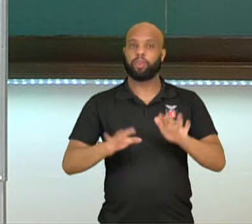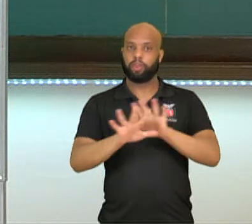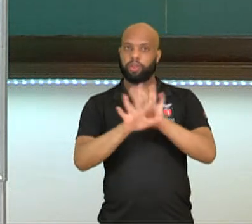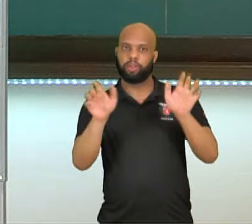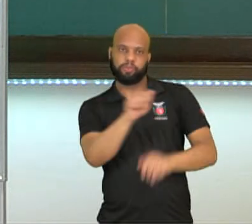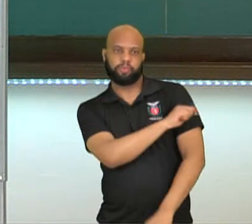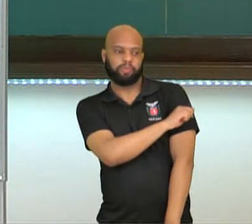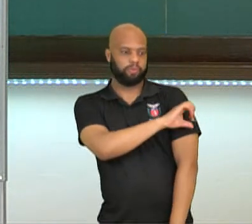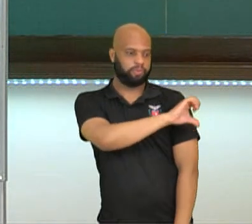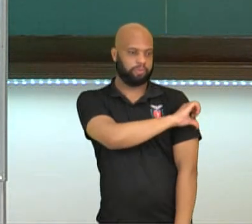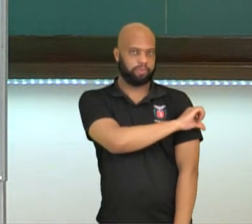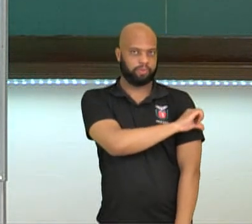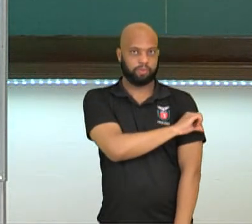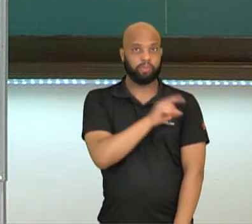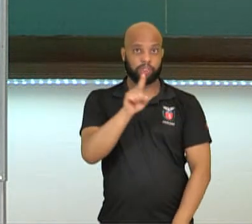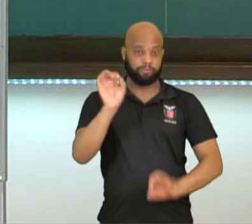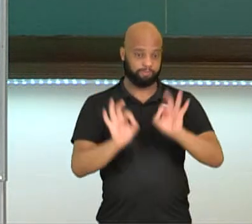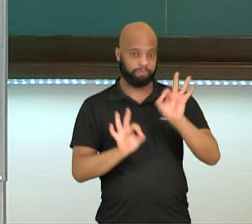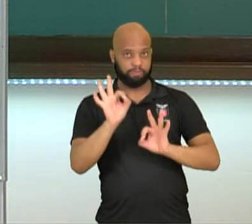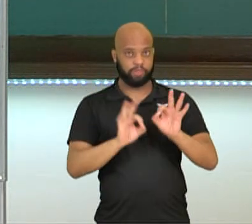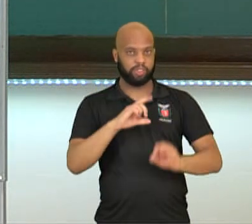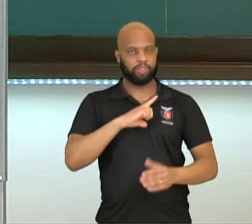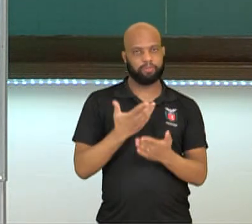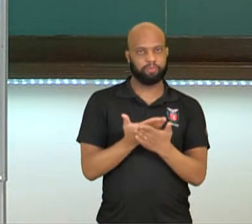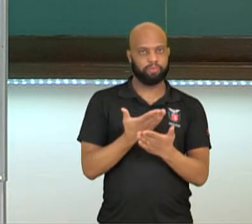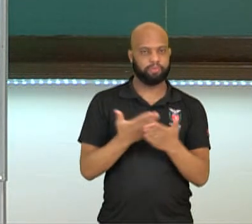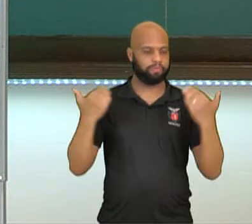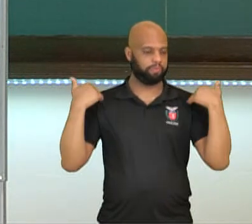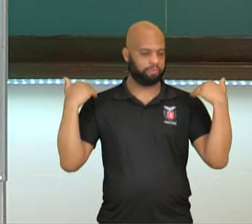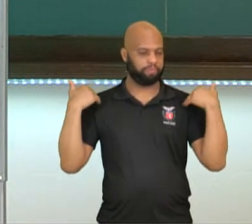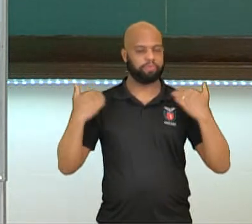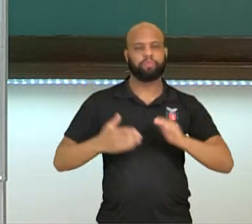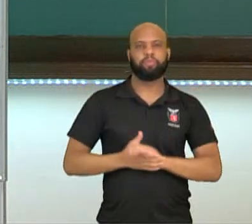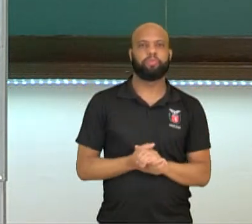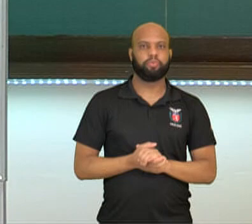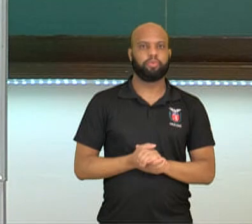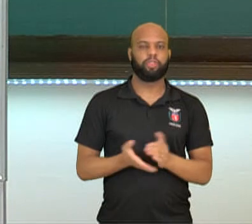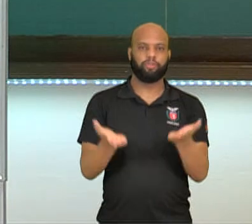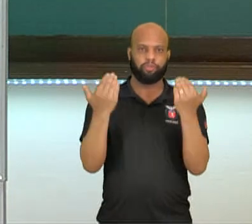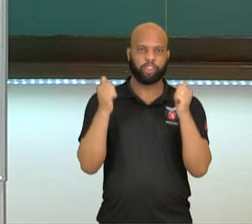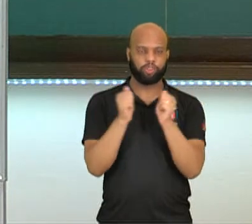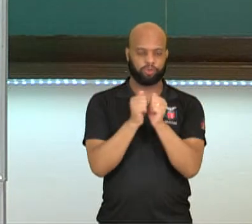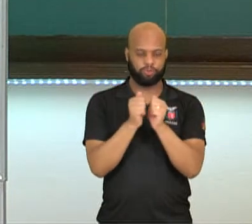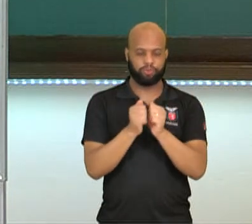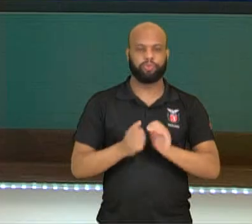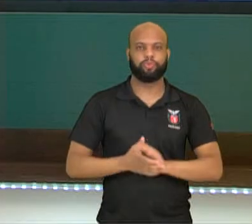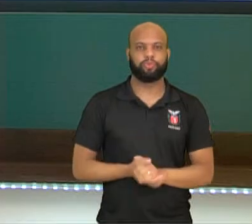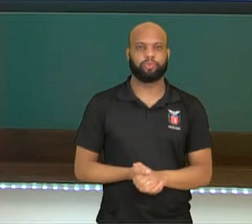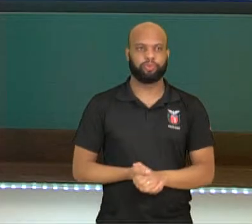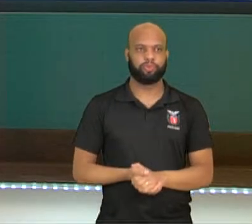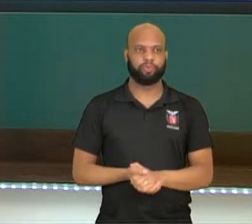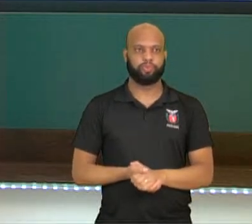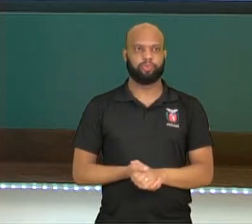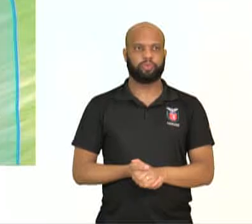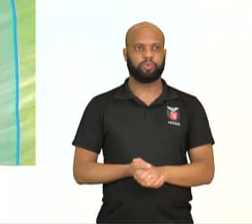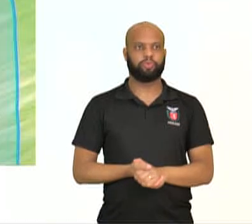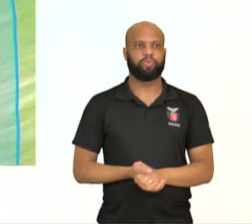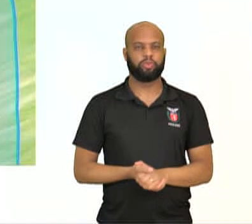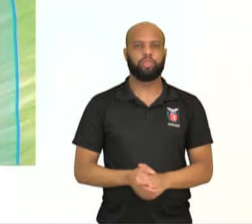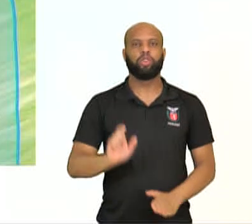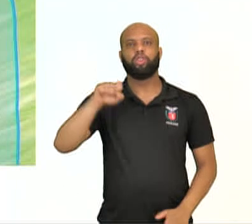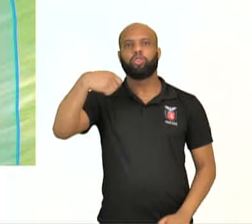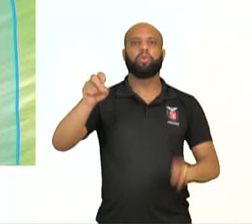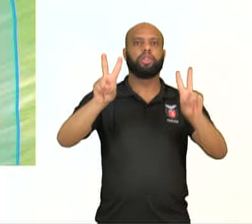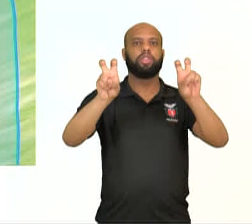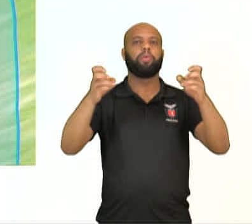Olá, estudantes do 9º ano. Preparados para mais uma aula de Educação Física? Me acompanha no slide. Sobre o que